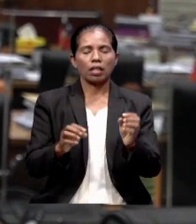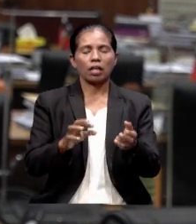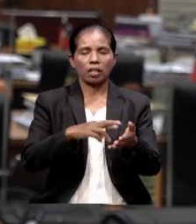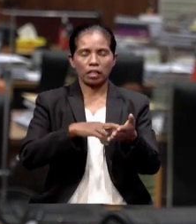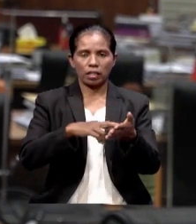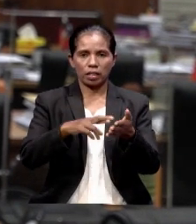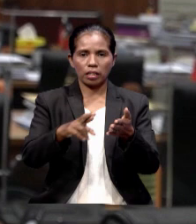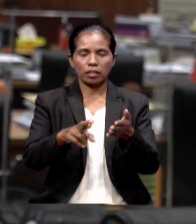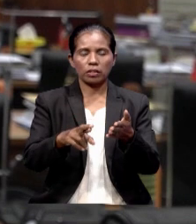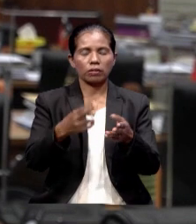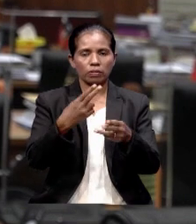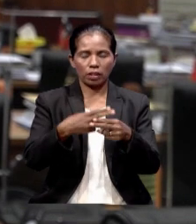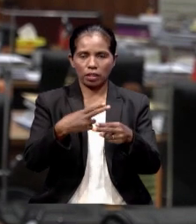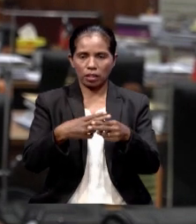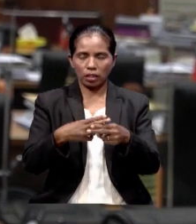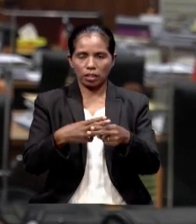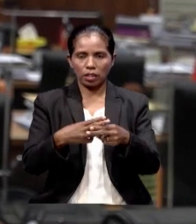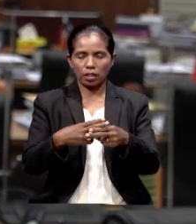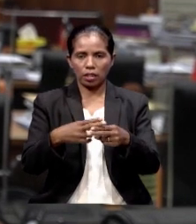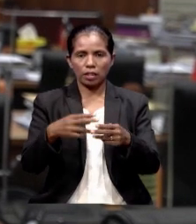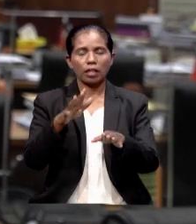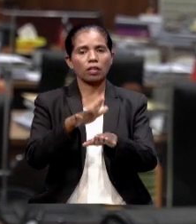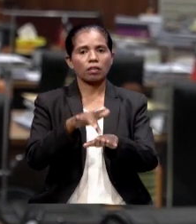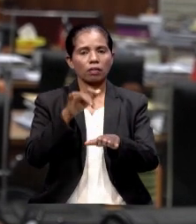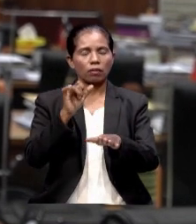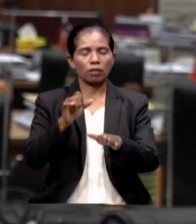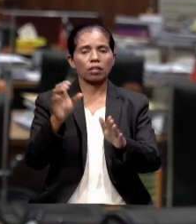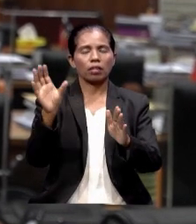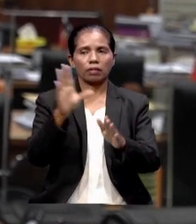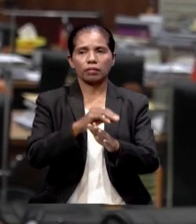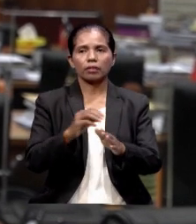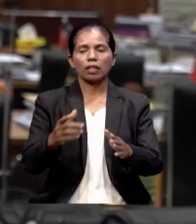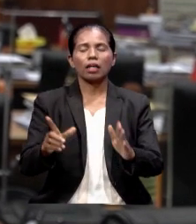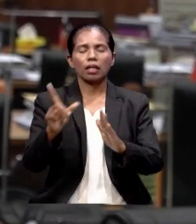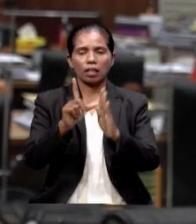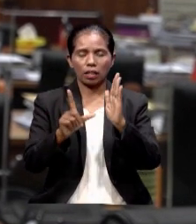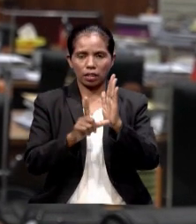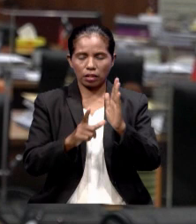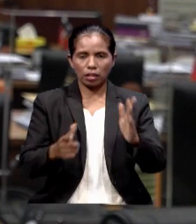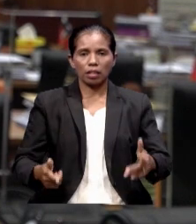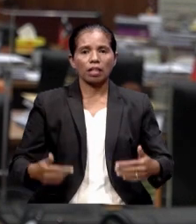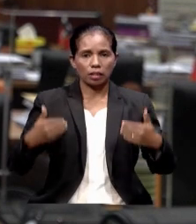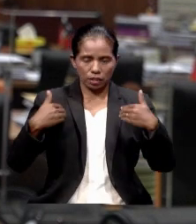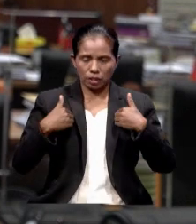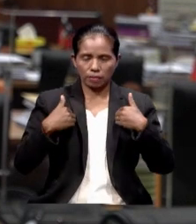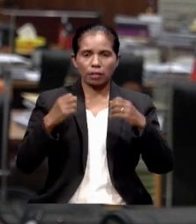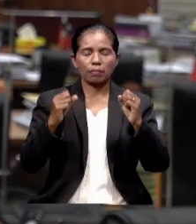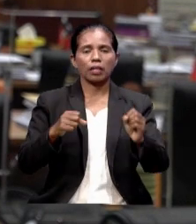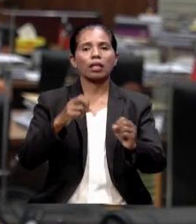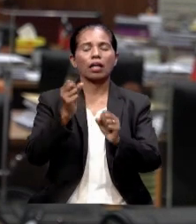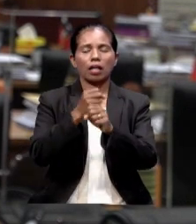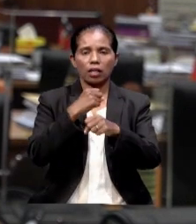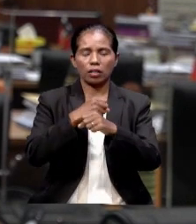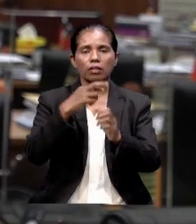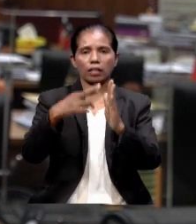quando a sanção né e leine Morris de aquilo leine tem que Morris para regular liu e obrigação ainda que